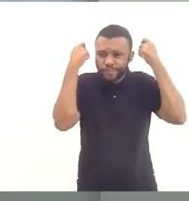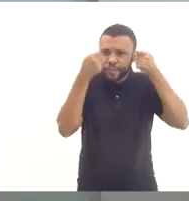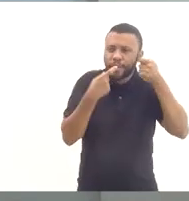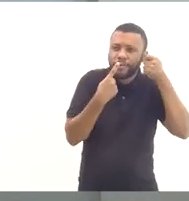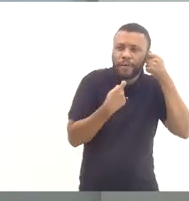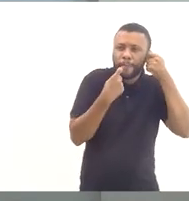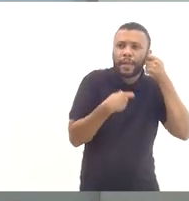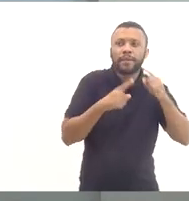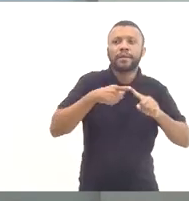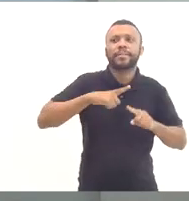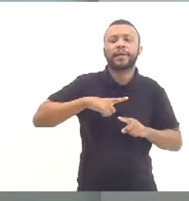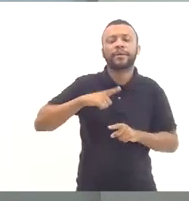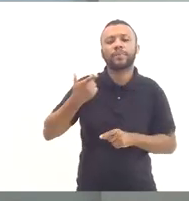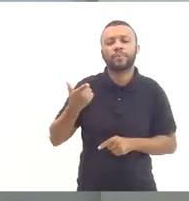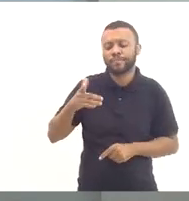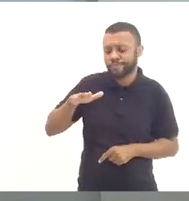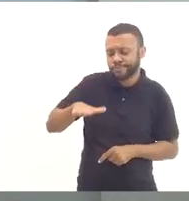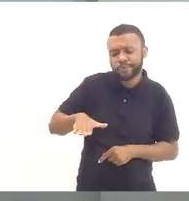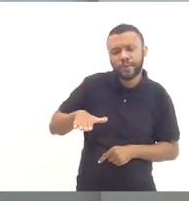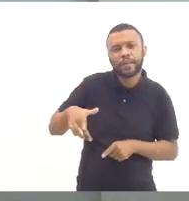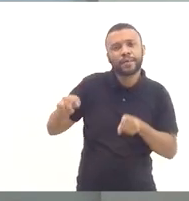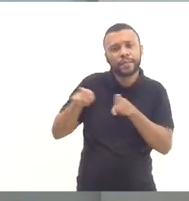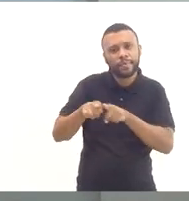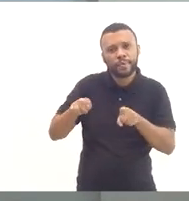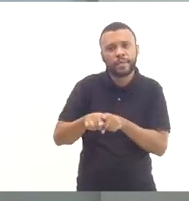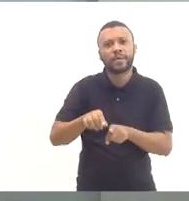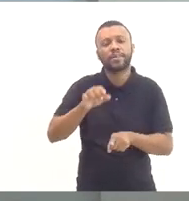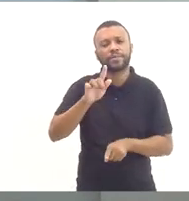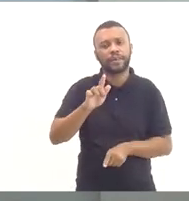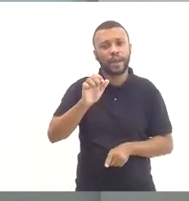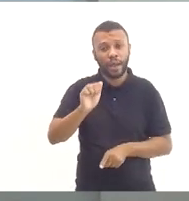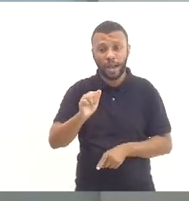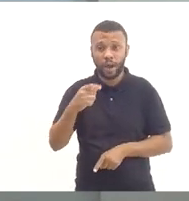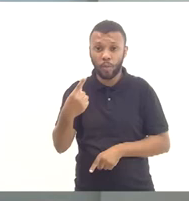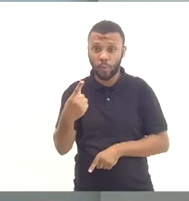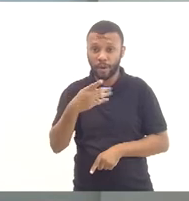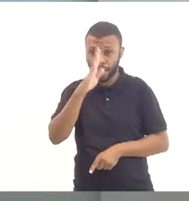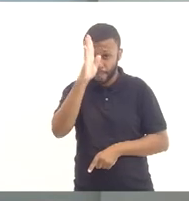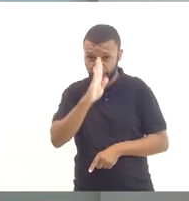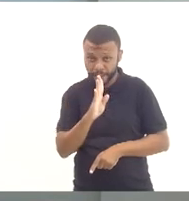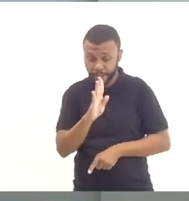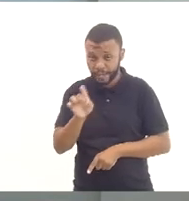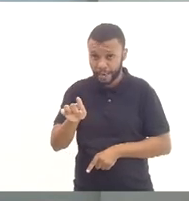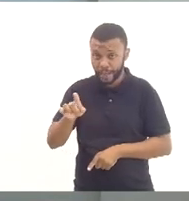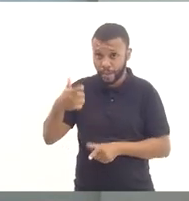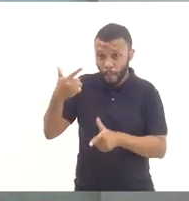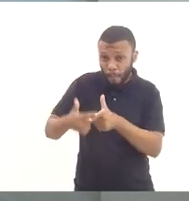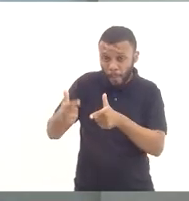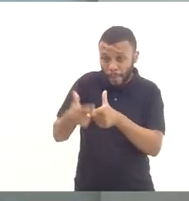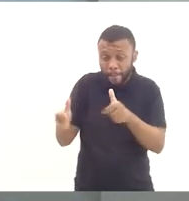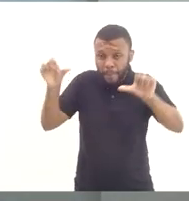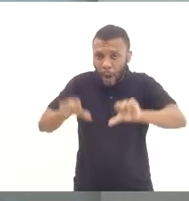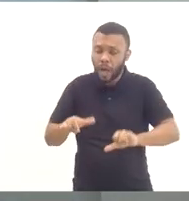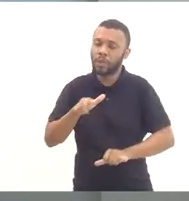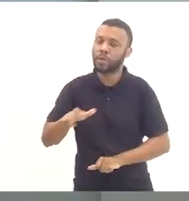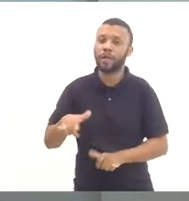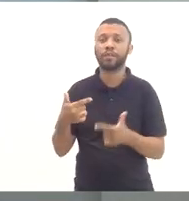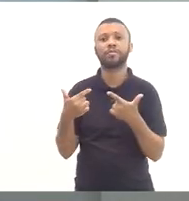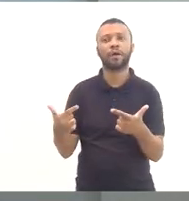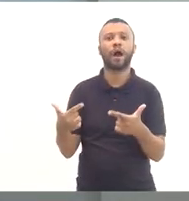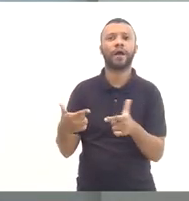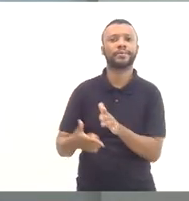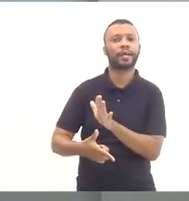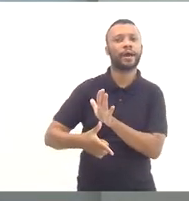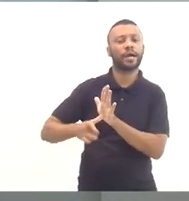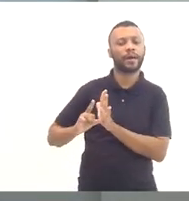tem um garotinho em pé Esse garotinho também tende a 1 ele é brasileiro não tem se aquela ele teve a sorte de